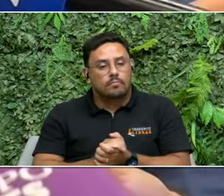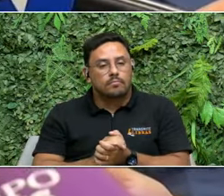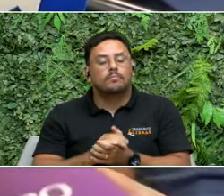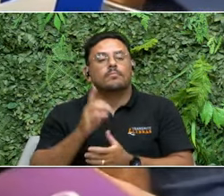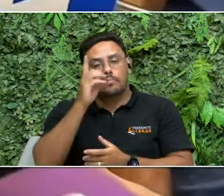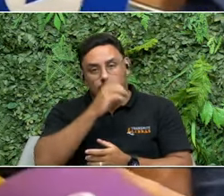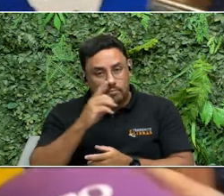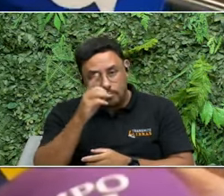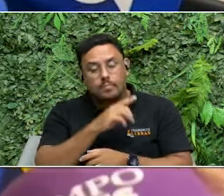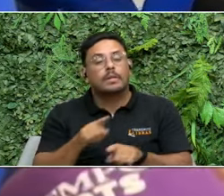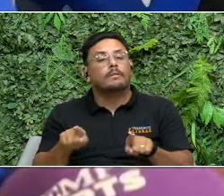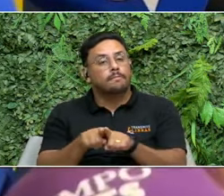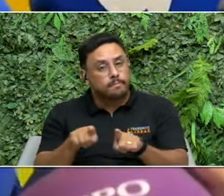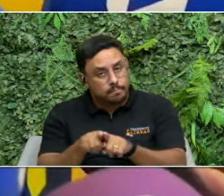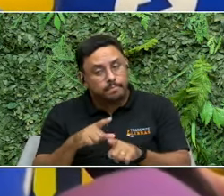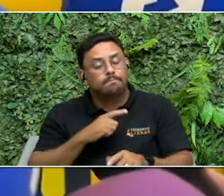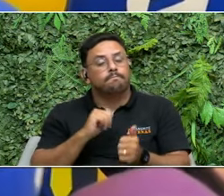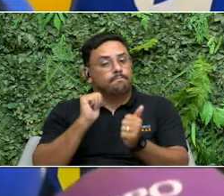un